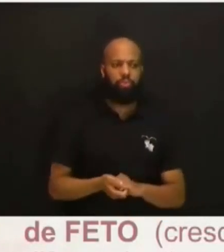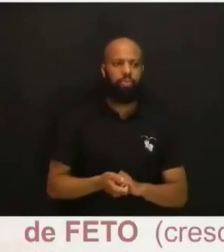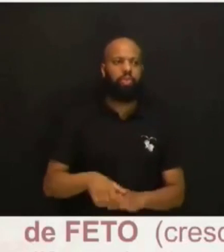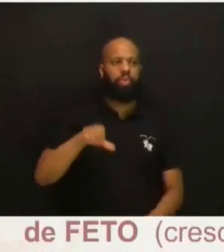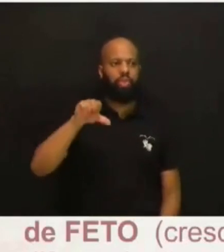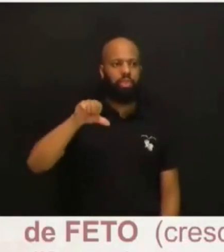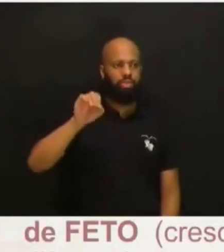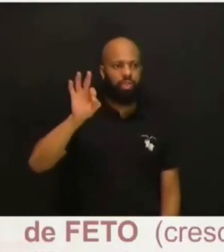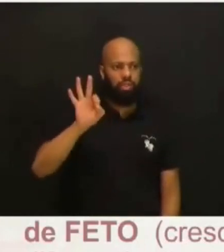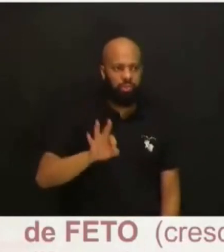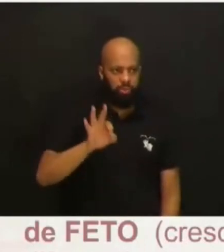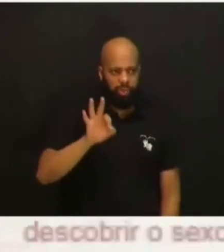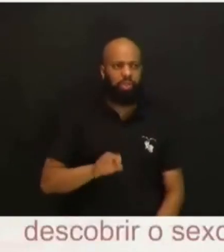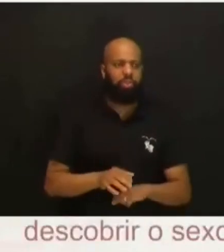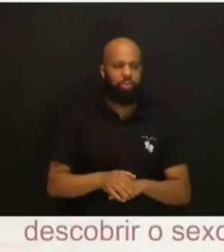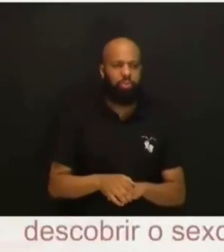90%.